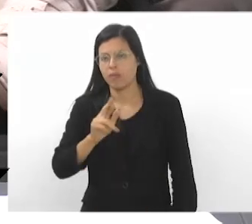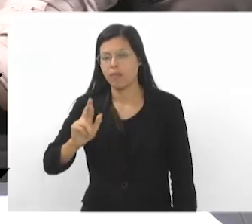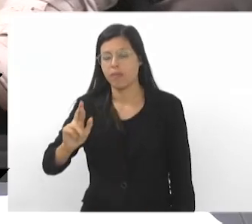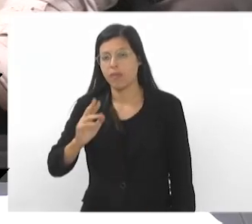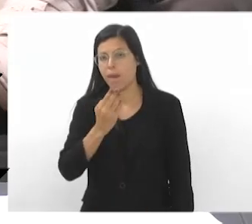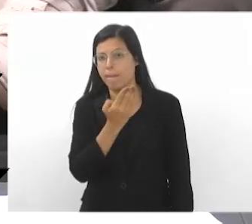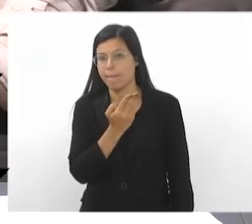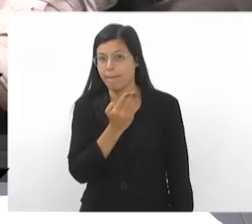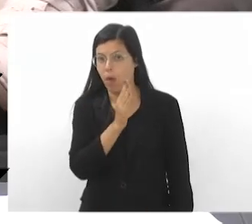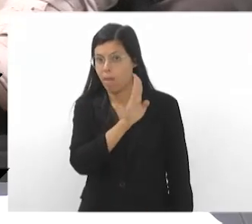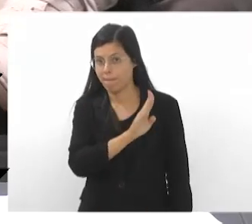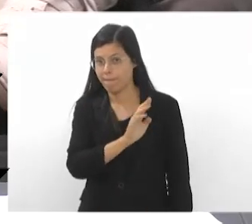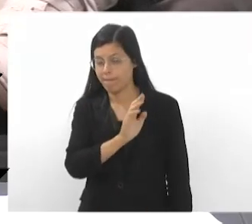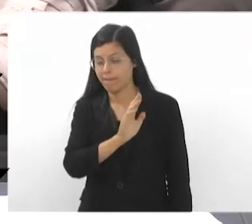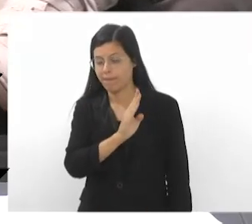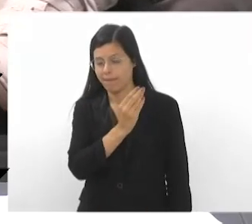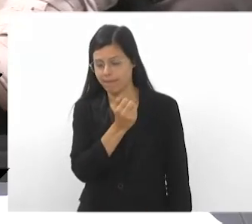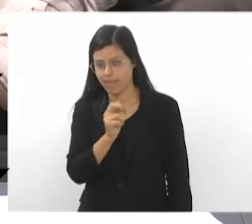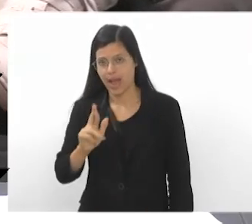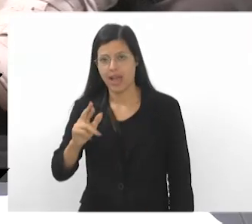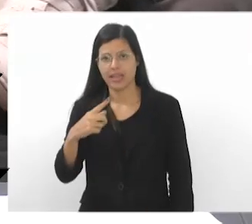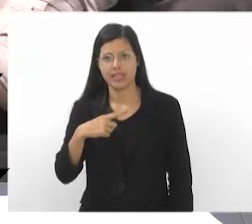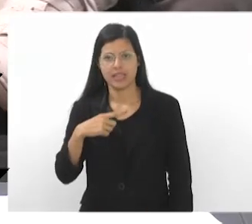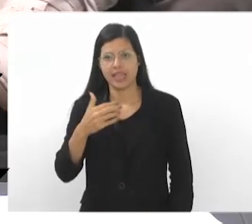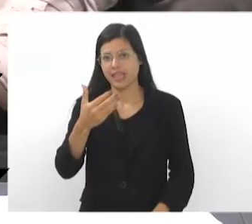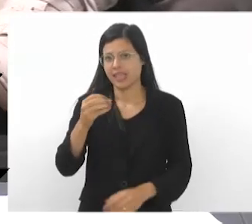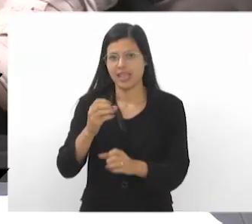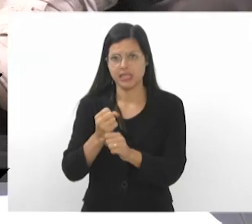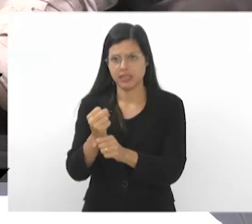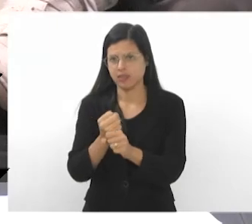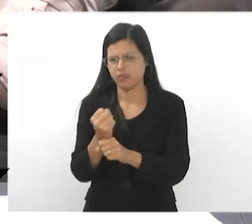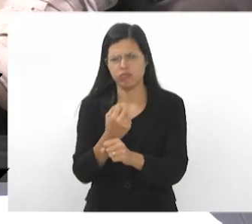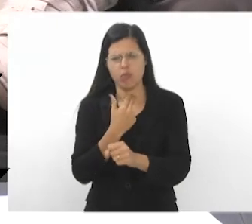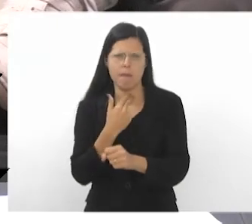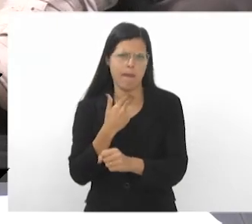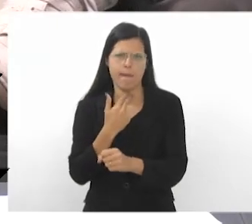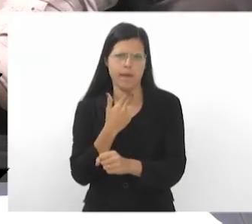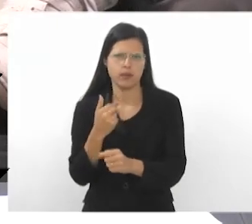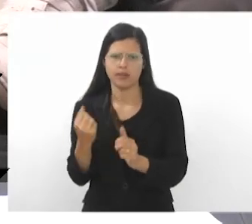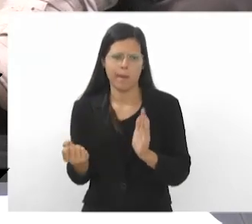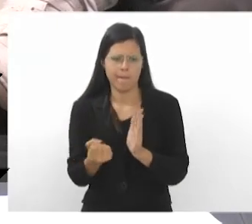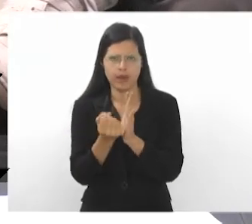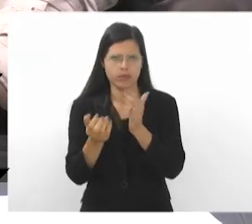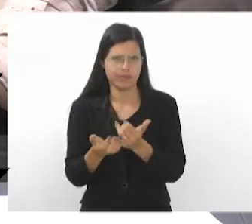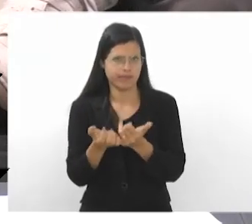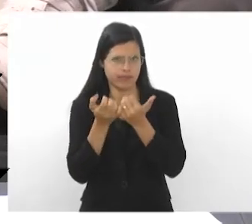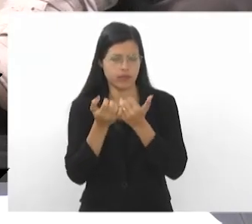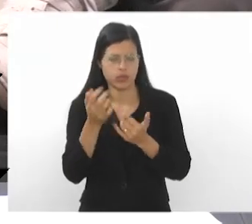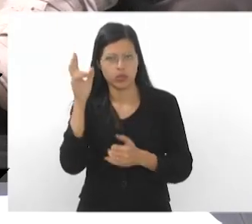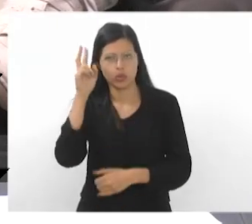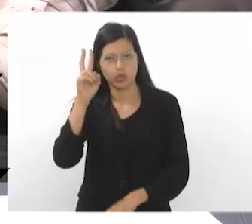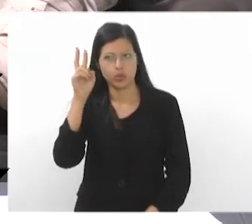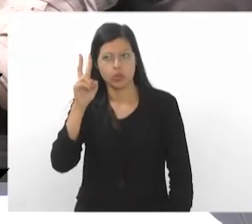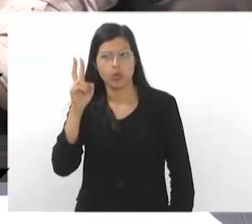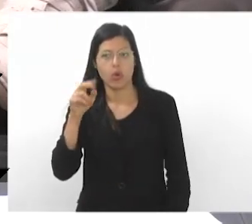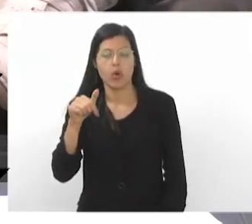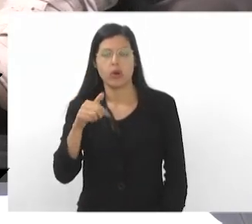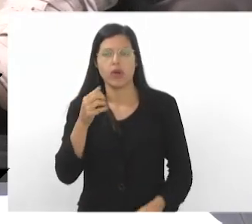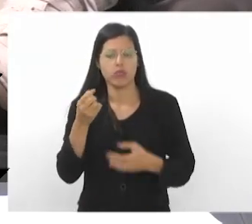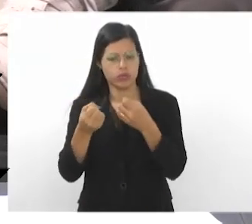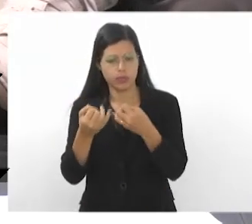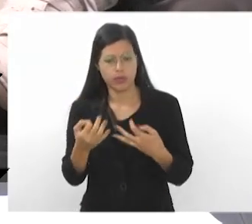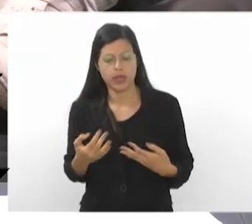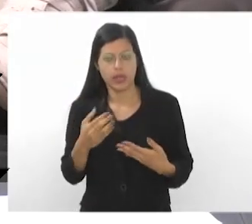ser patrimônio histórico. Eu falei que a nossa ideia era agora, no recesso, a CCJ e a